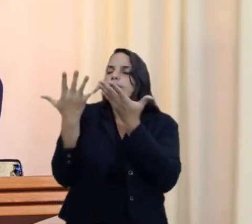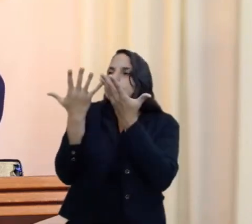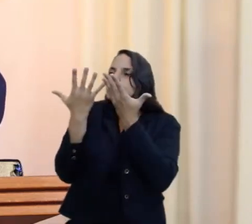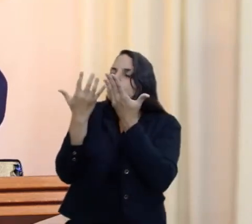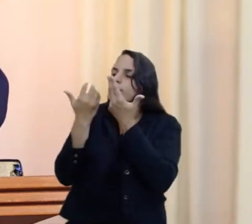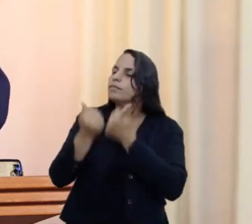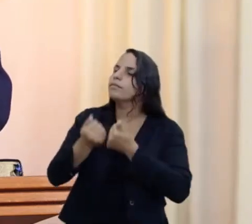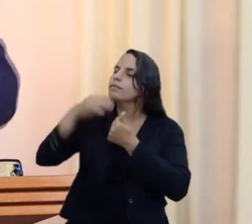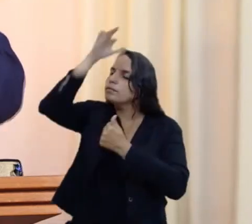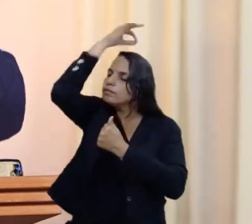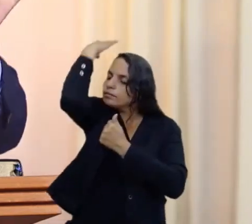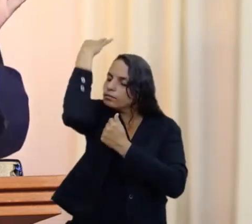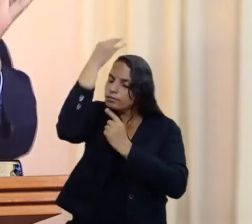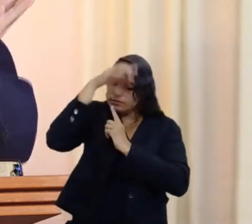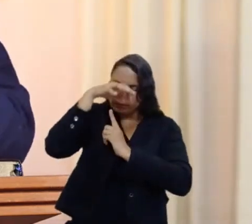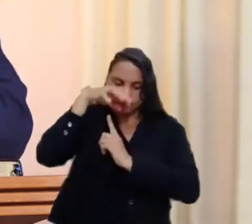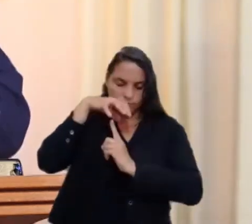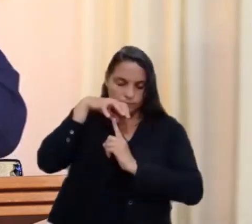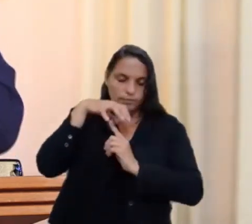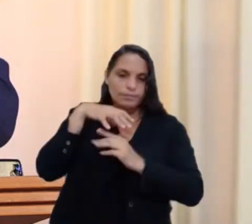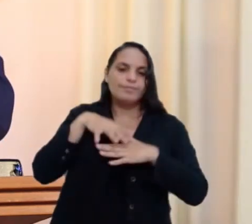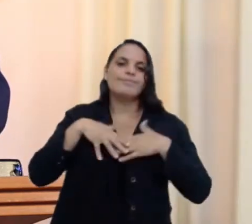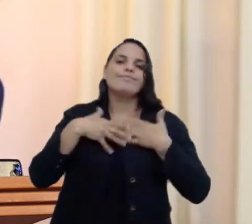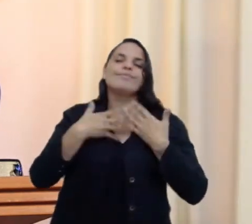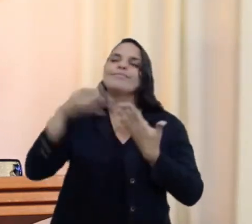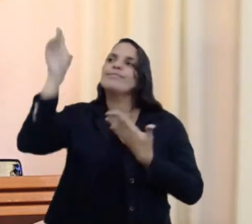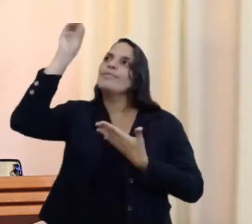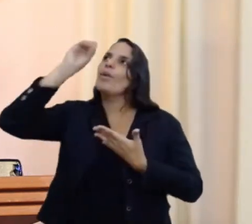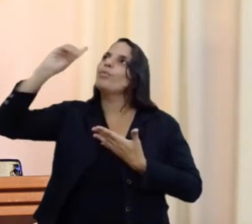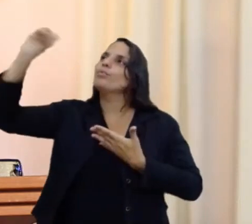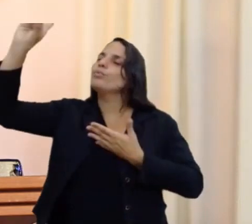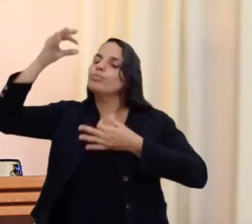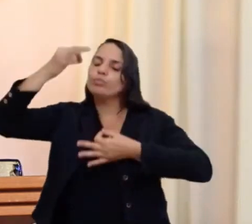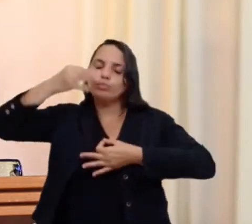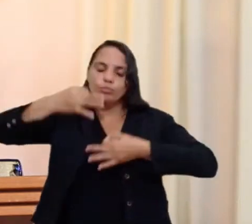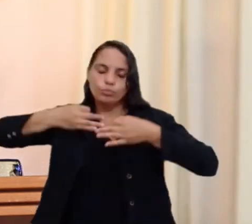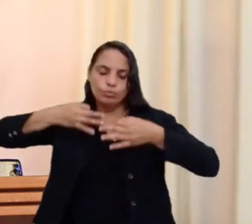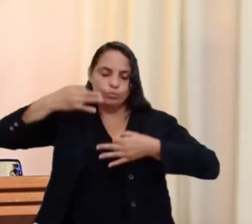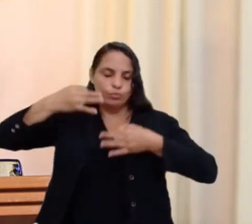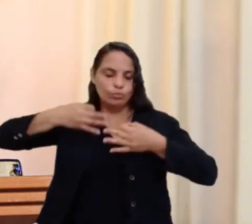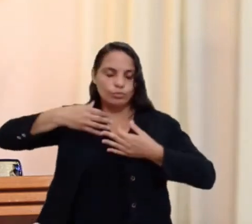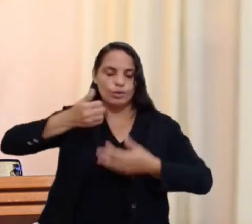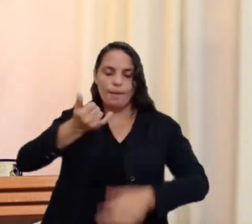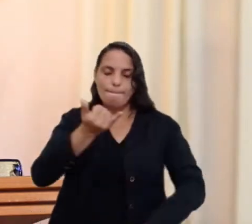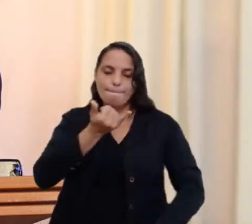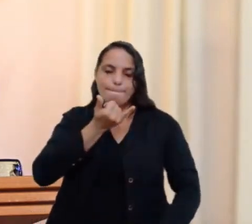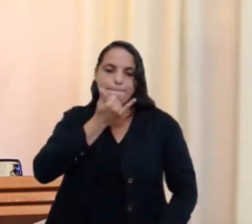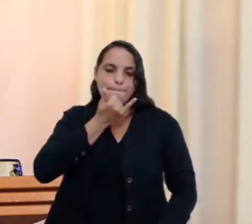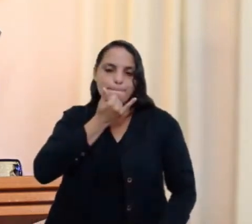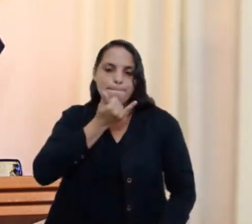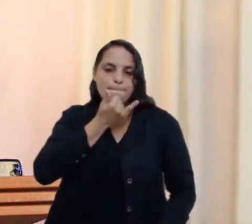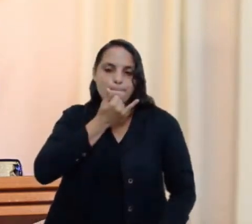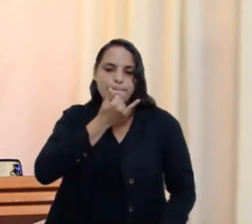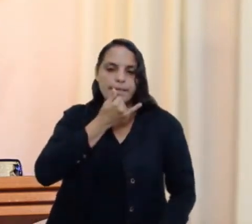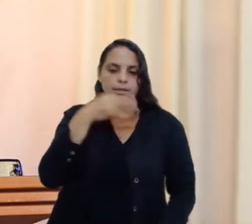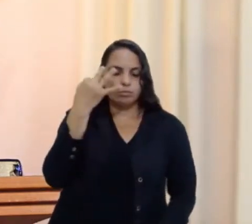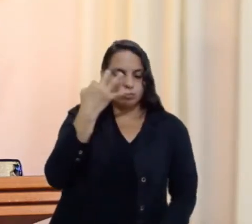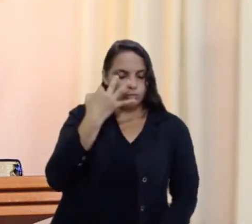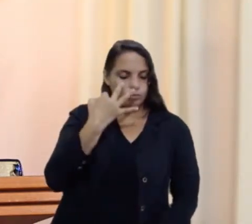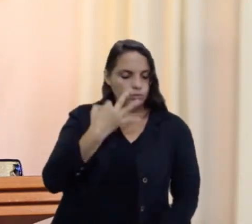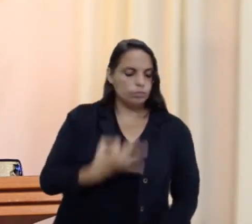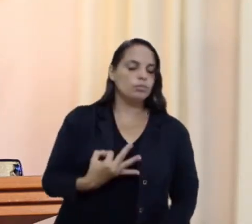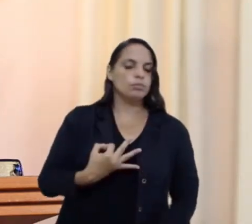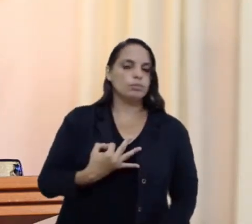Santo, então ela é justificada, ela é perdoada, ela é justificada, ela é declarada